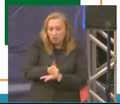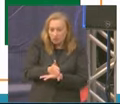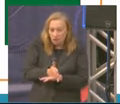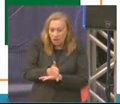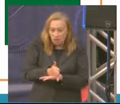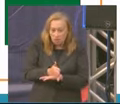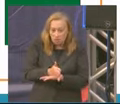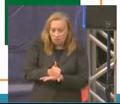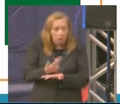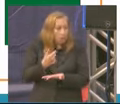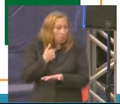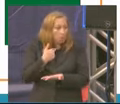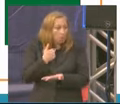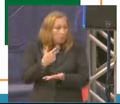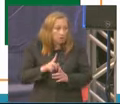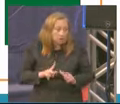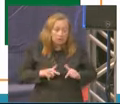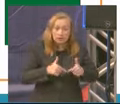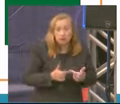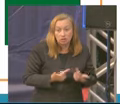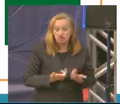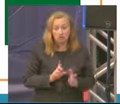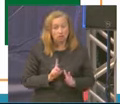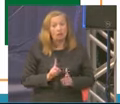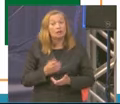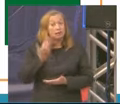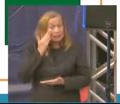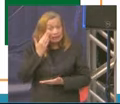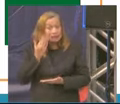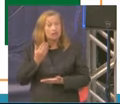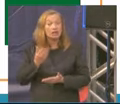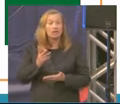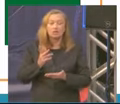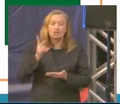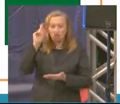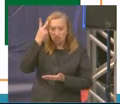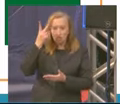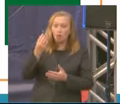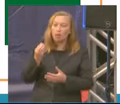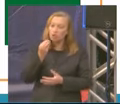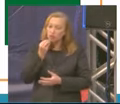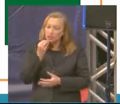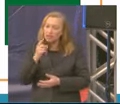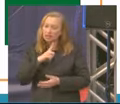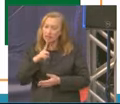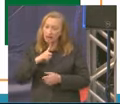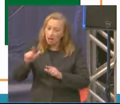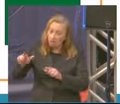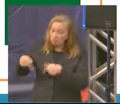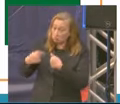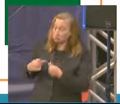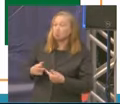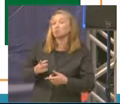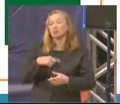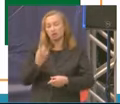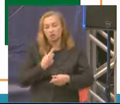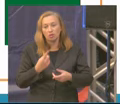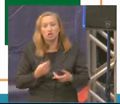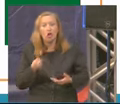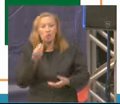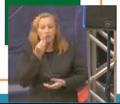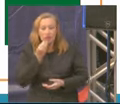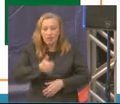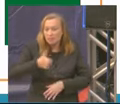história. Né? A gente tem que entender que essa história vai criar oportunidades e ameaças para a gente. A primeira grande